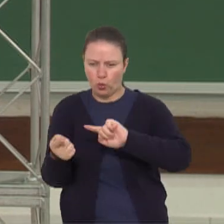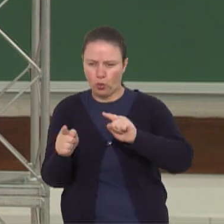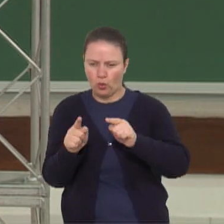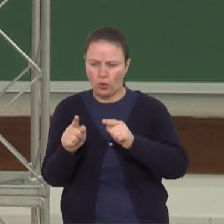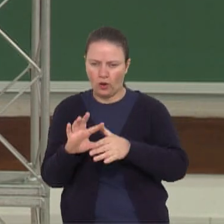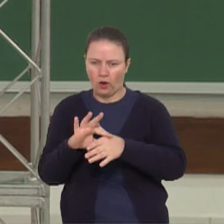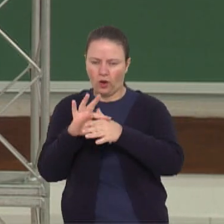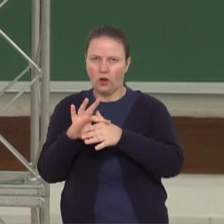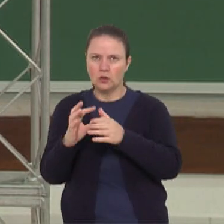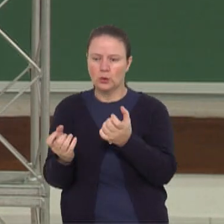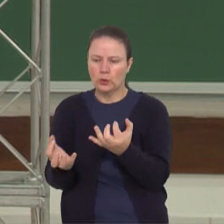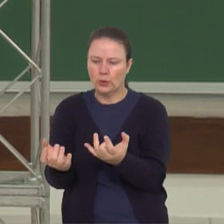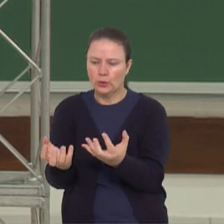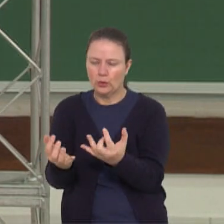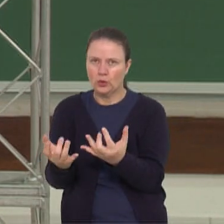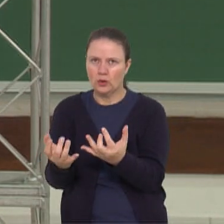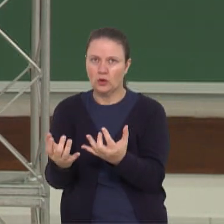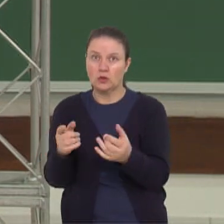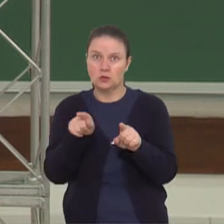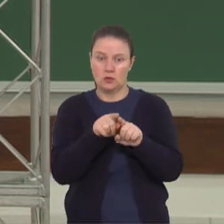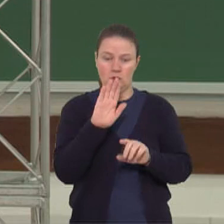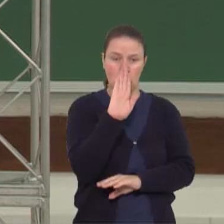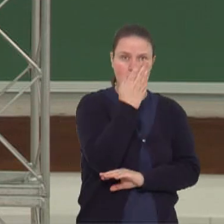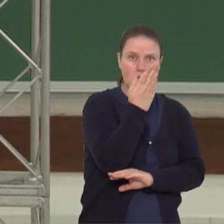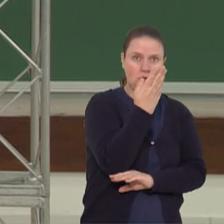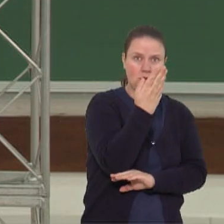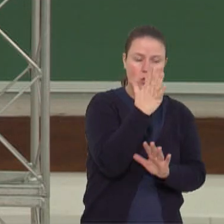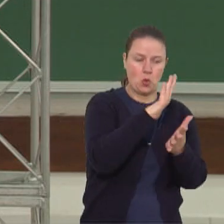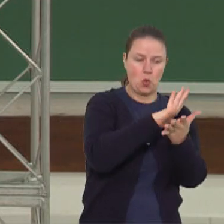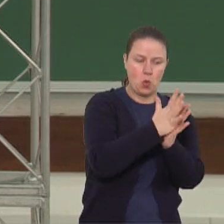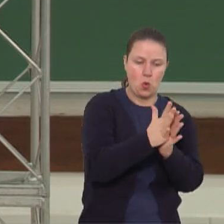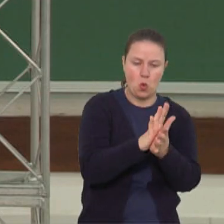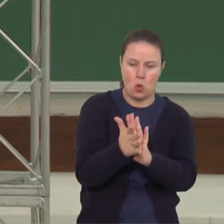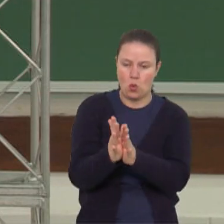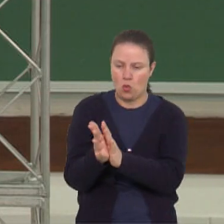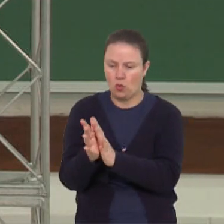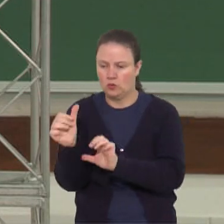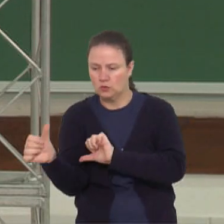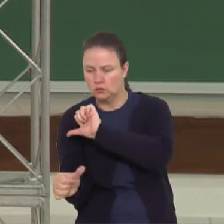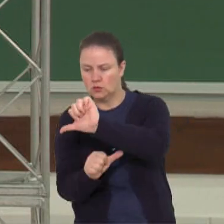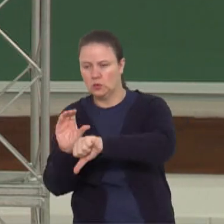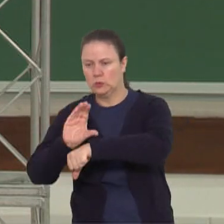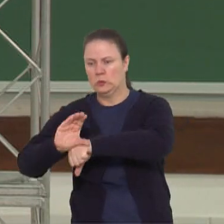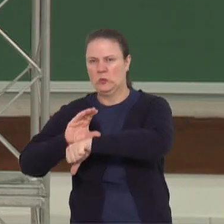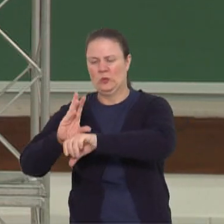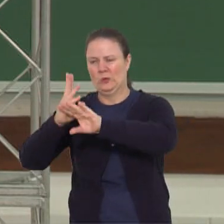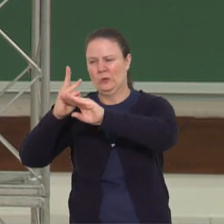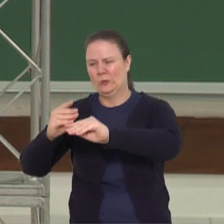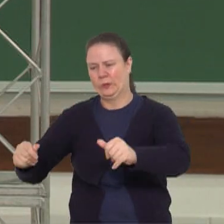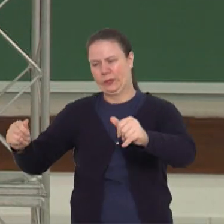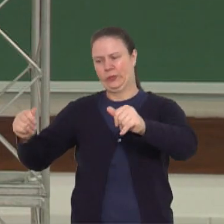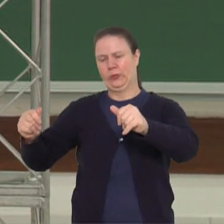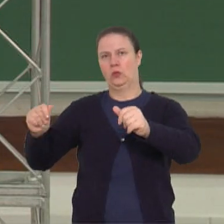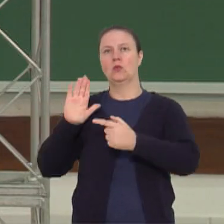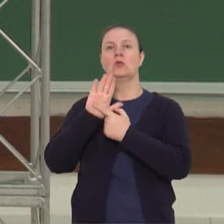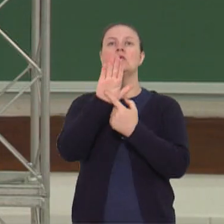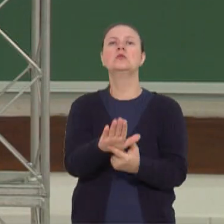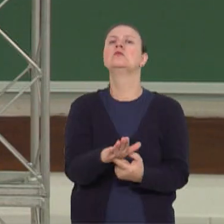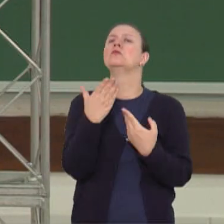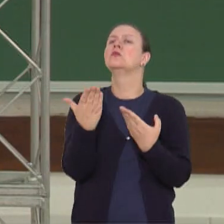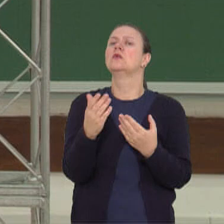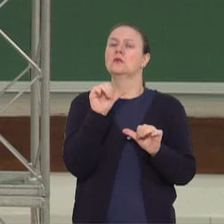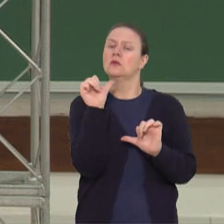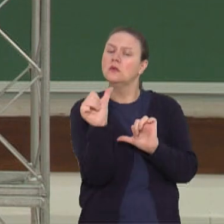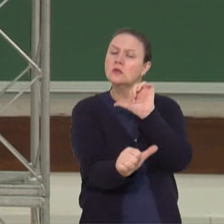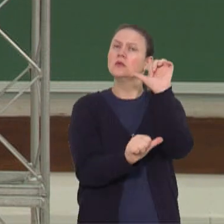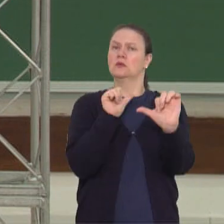O carvão, continuando no fogo, vira cinzas. Tudo isso para o Heráclito representa o quê? Essa